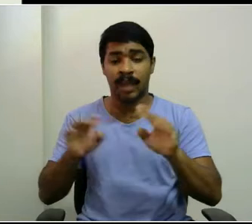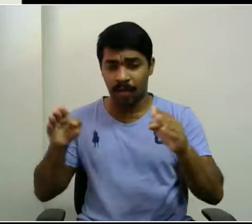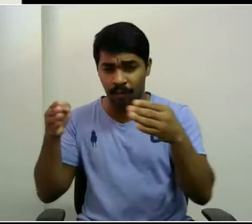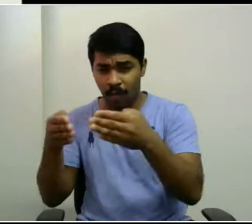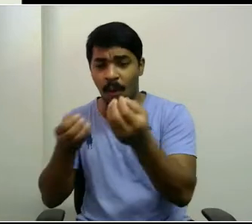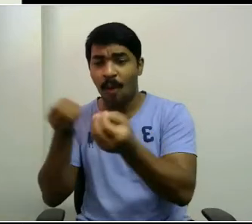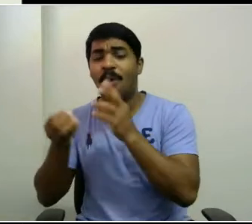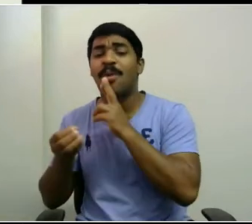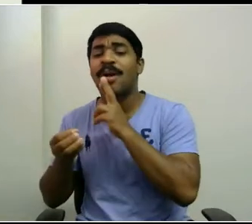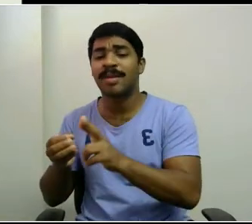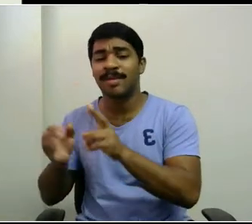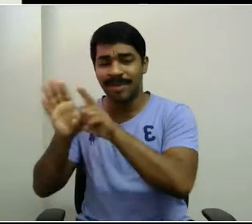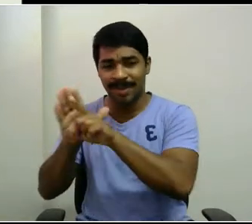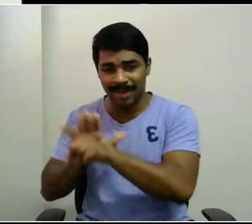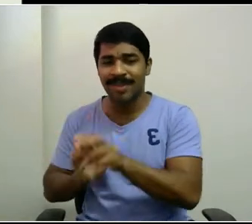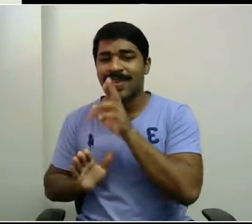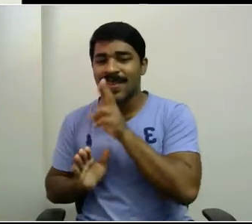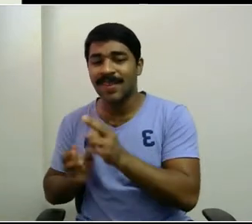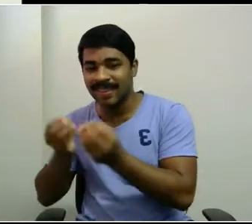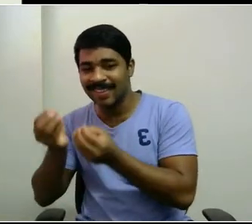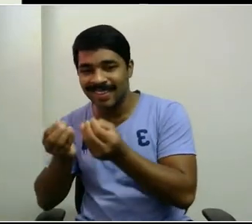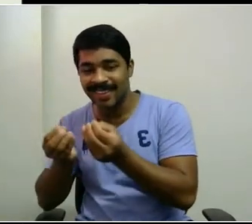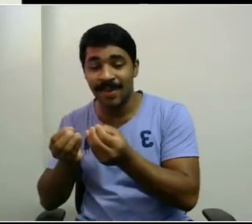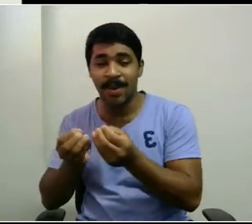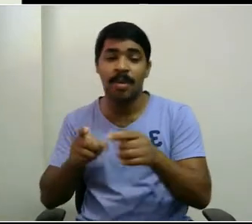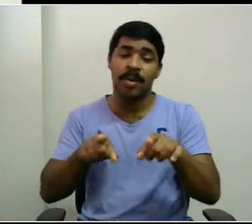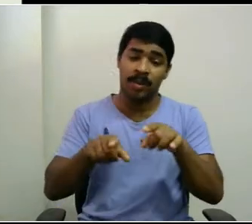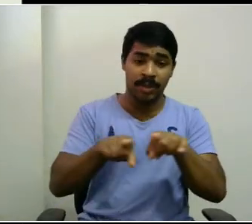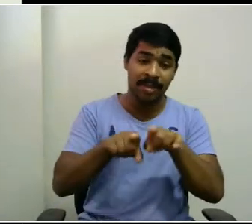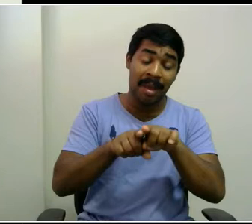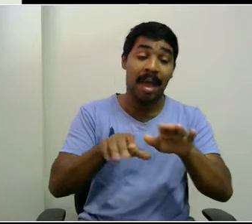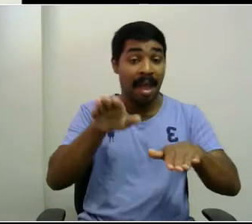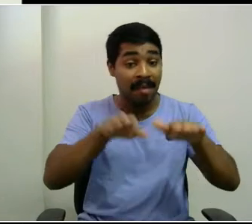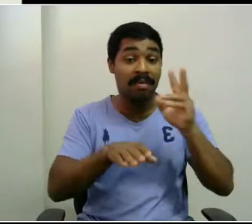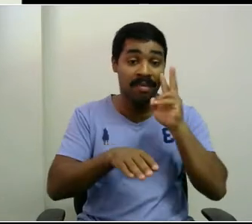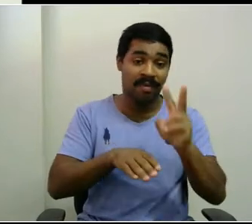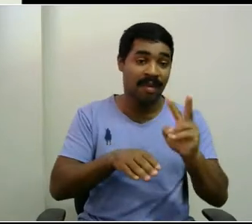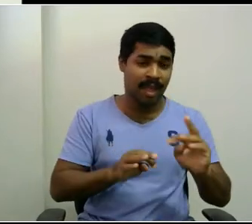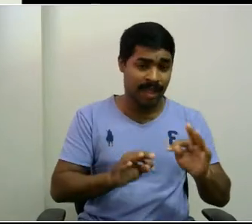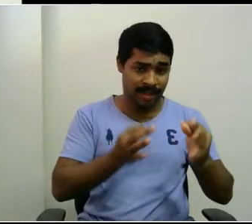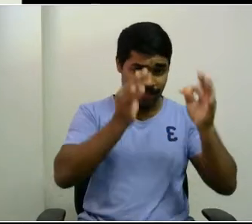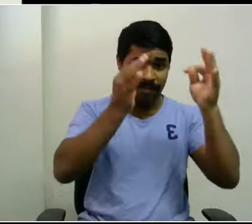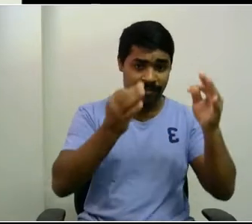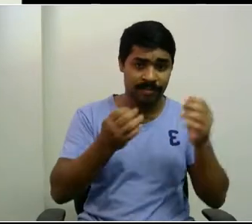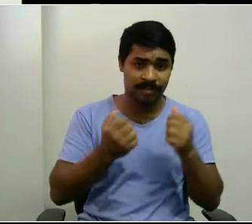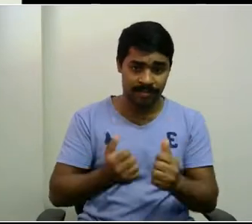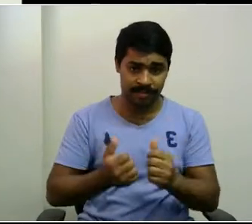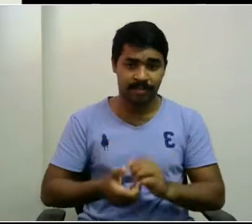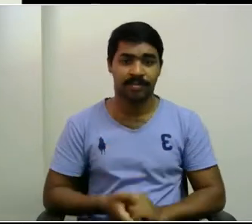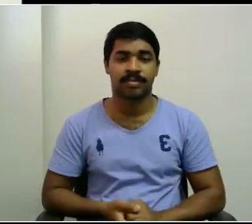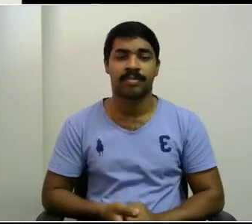do conteúdo. Entretanto, a parte teórica será vista porque é indispensável, em algumas ocasiões, conhecermos a teoria.